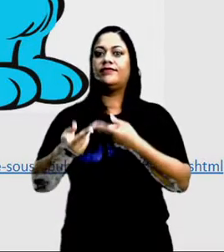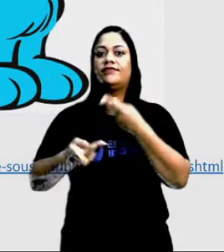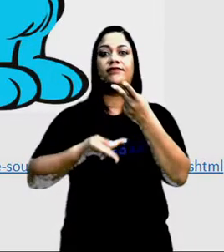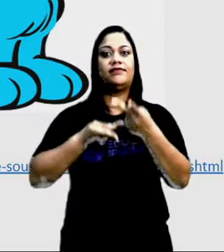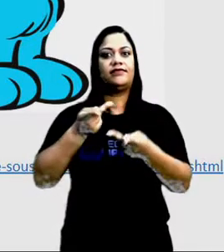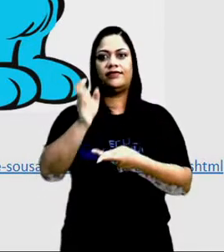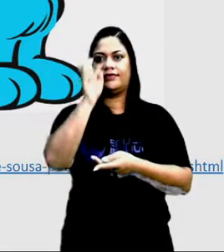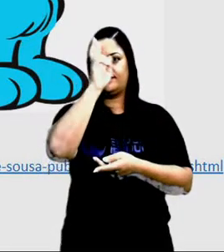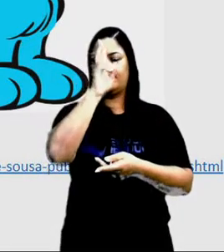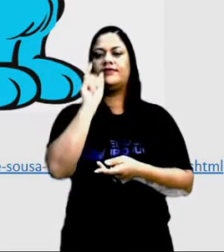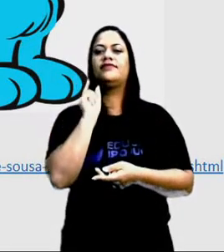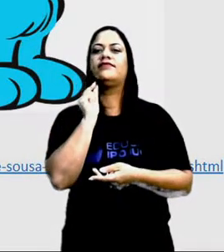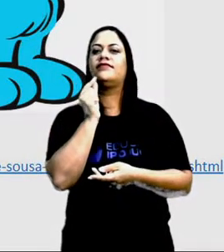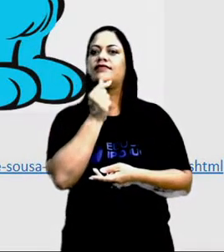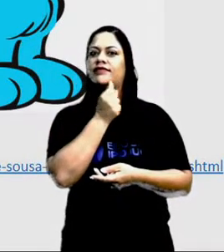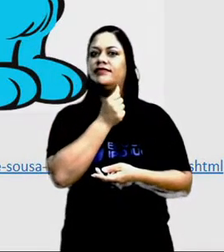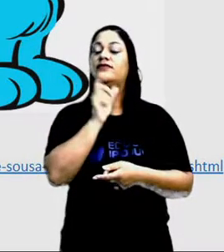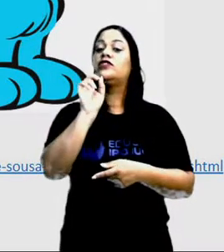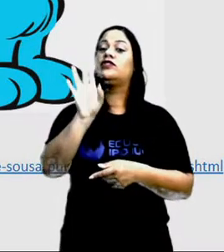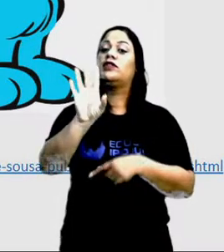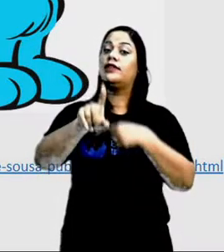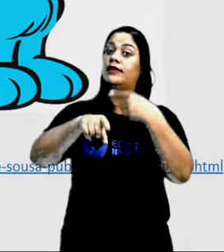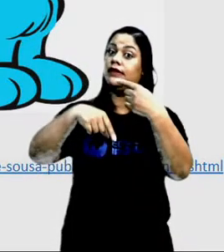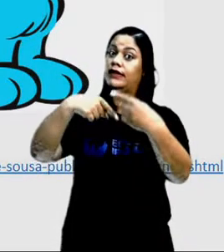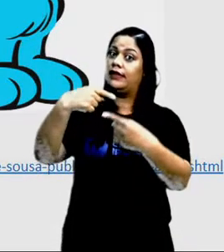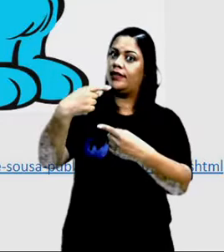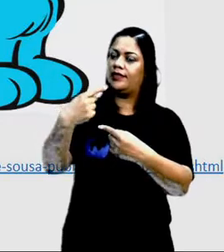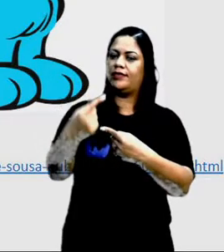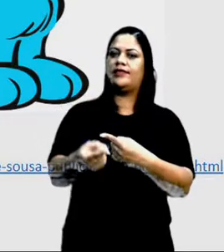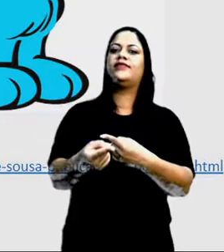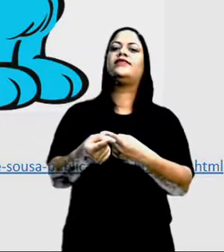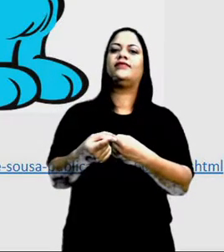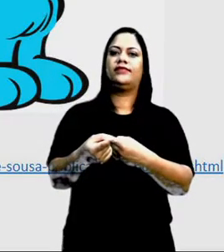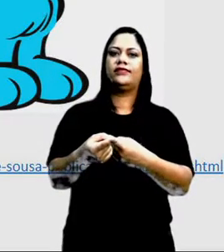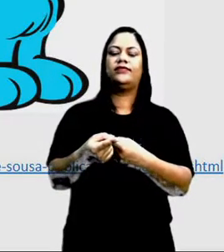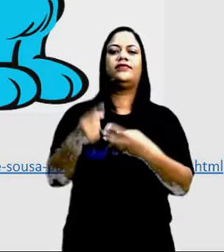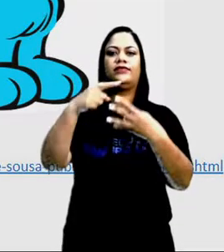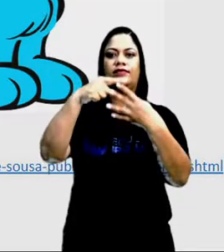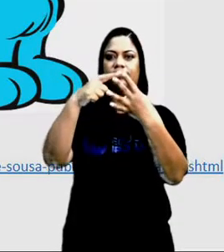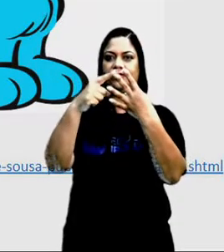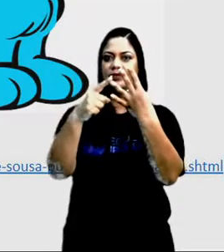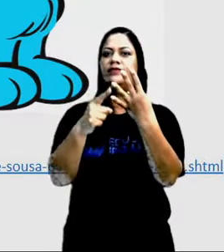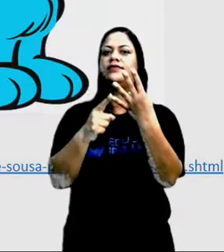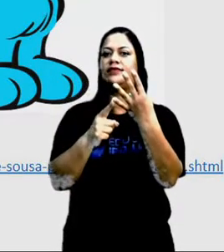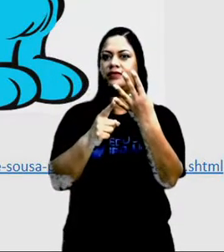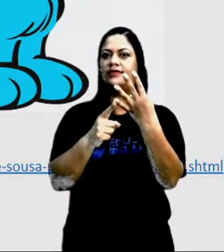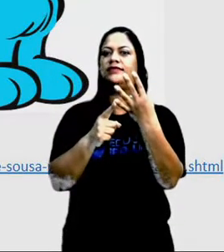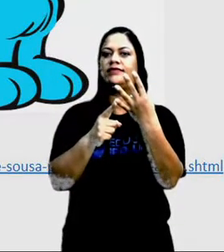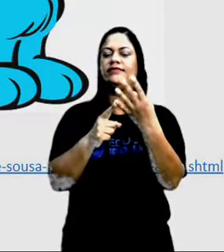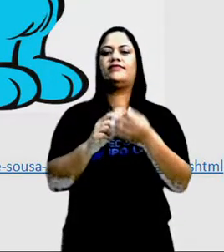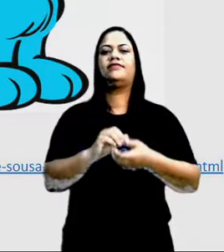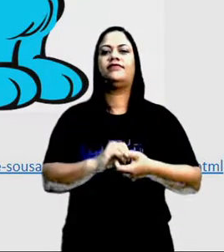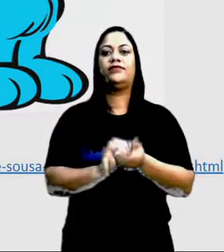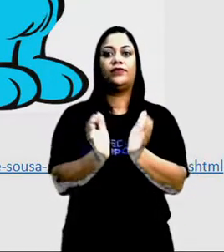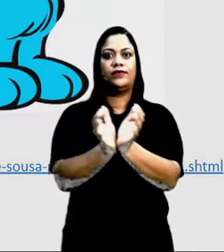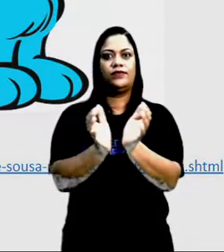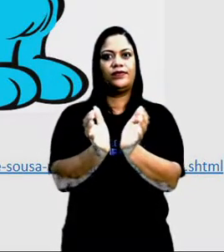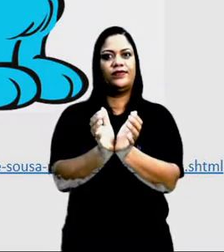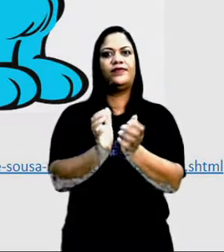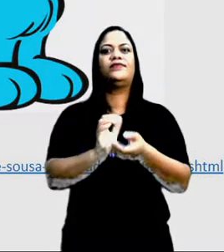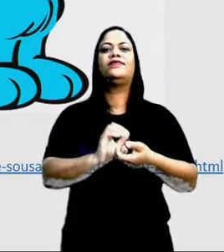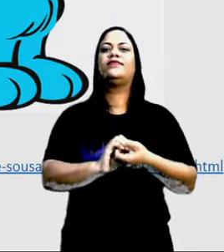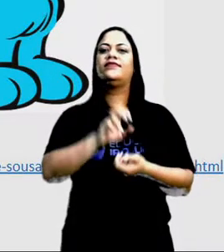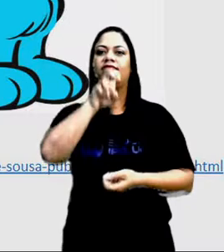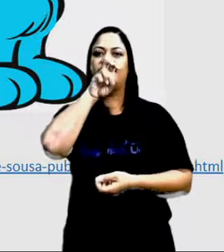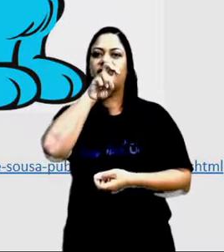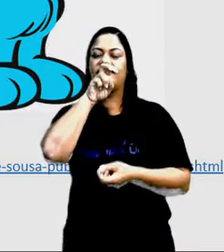de Bidu e Franjinha. E só depois surgiu o famoso quarteto do bairro do Limoeiro, que é a Turma da